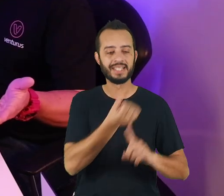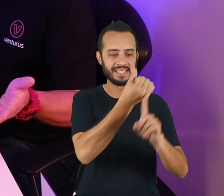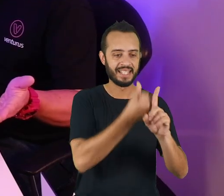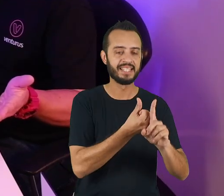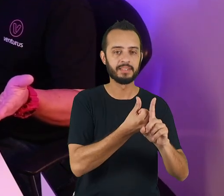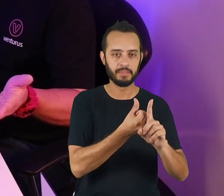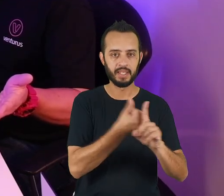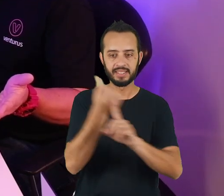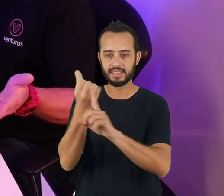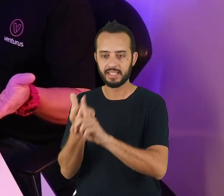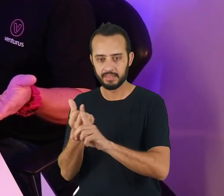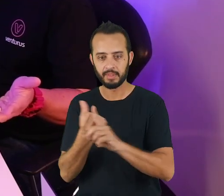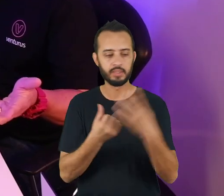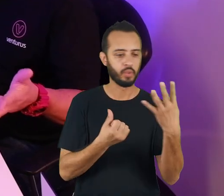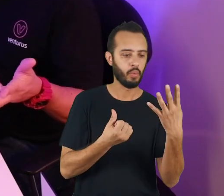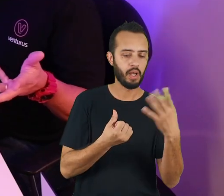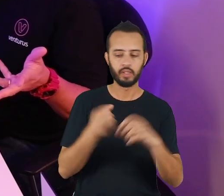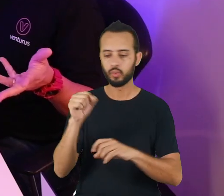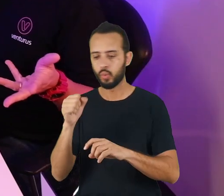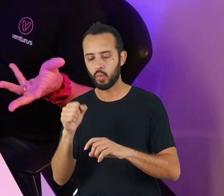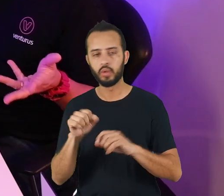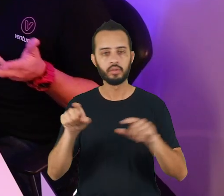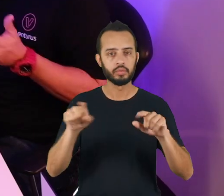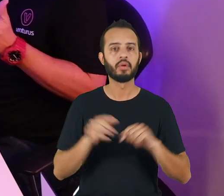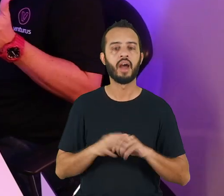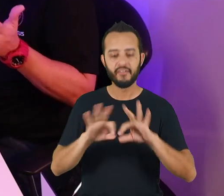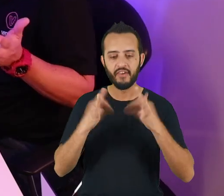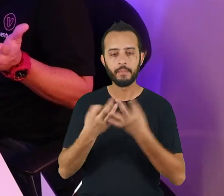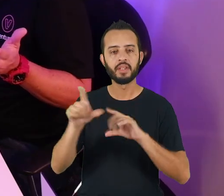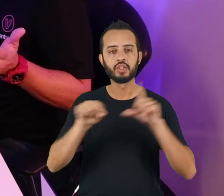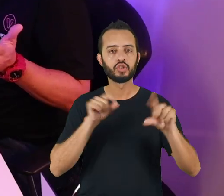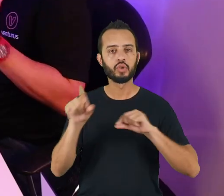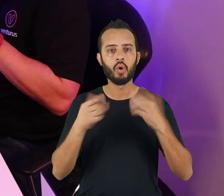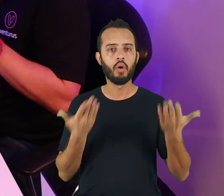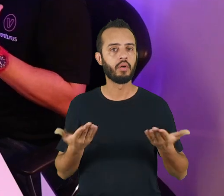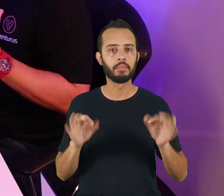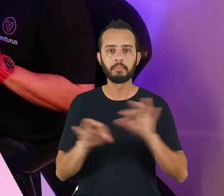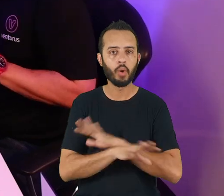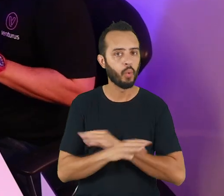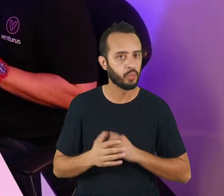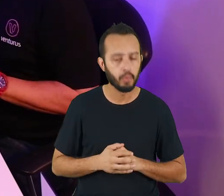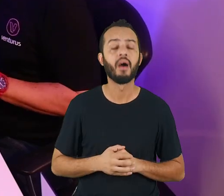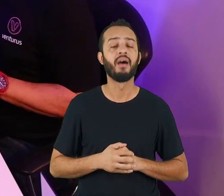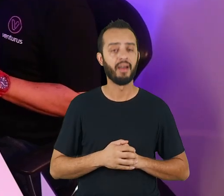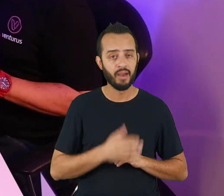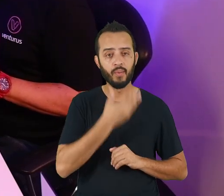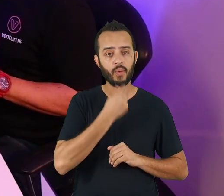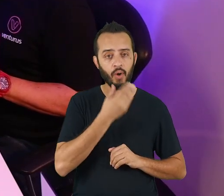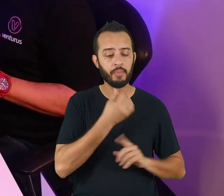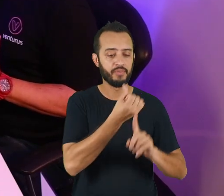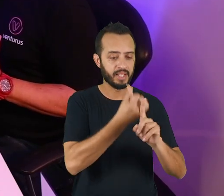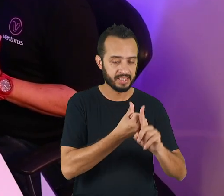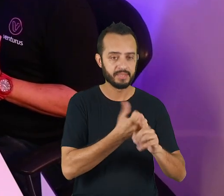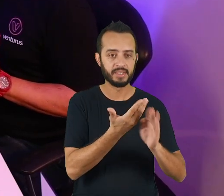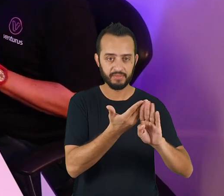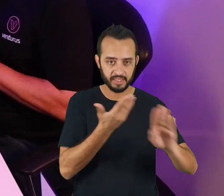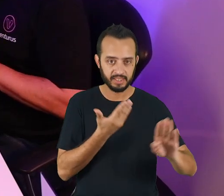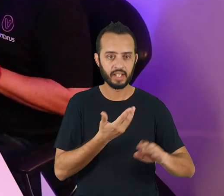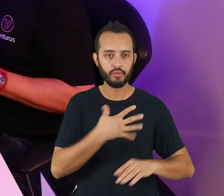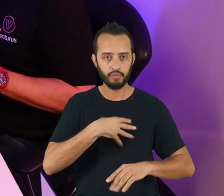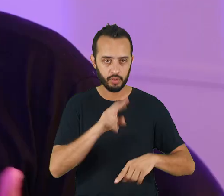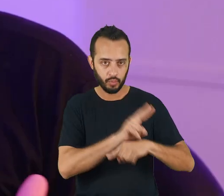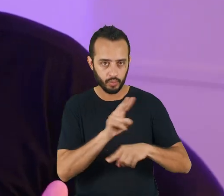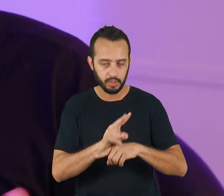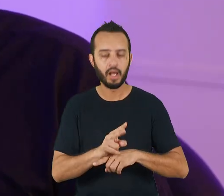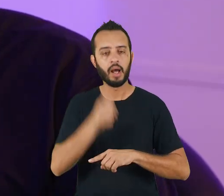seis meses cada um oito um quatro outro eles escolhem familiar né é familiar não tem essa entendeu então assim